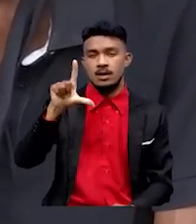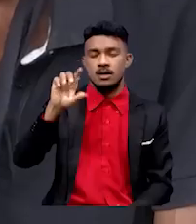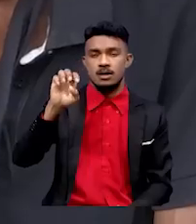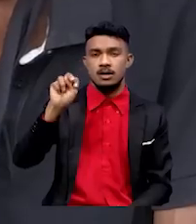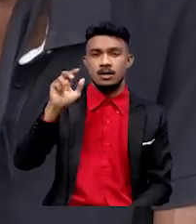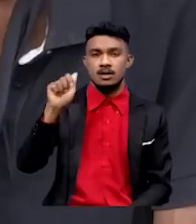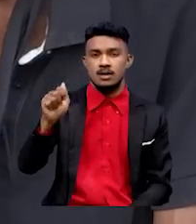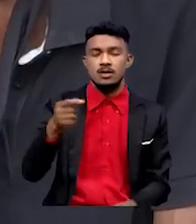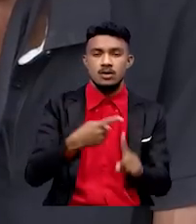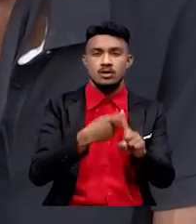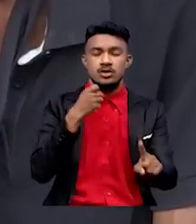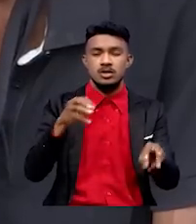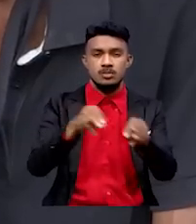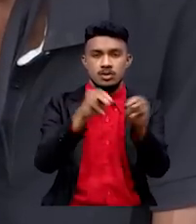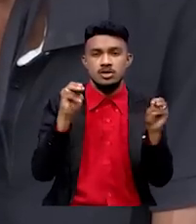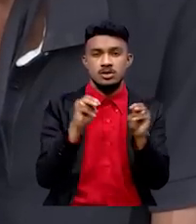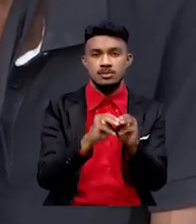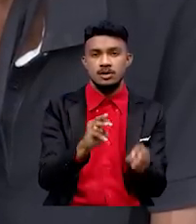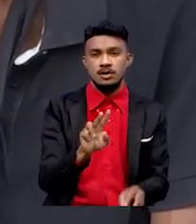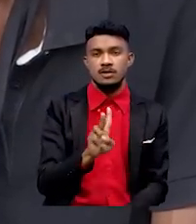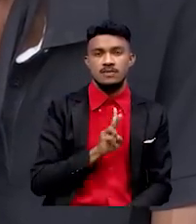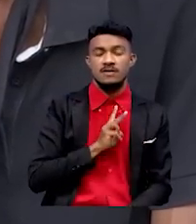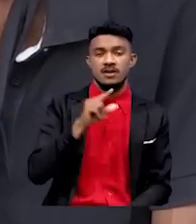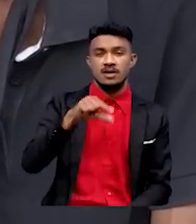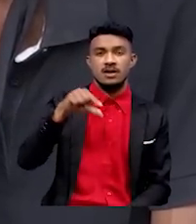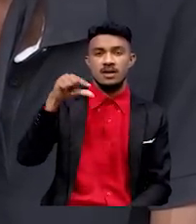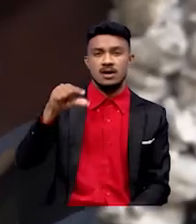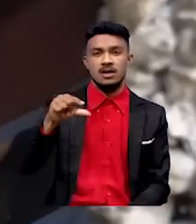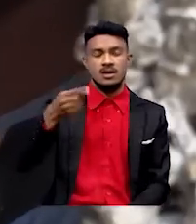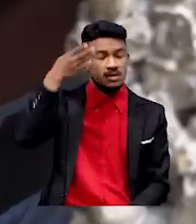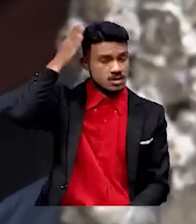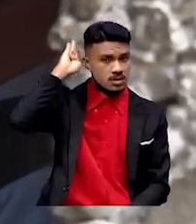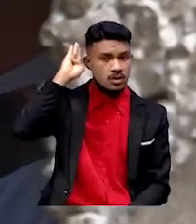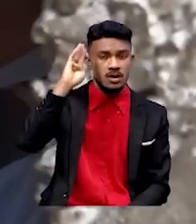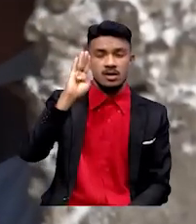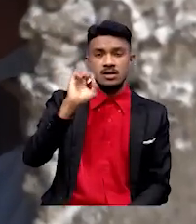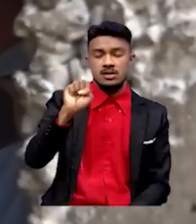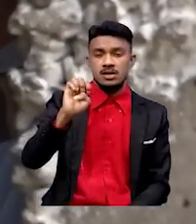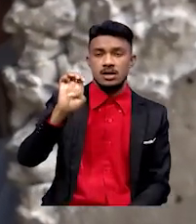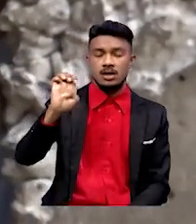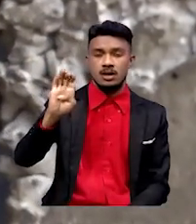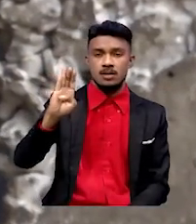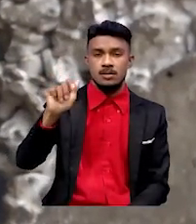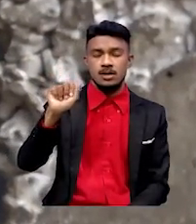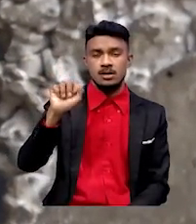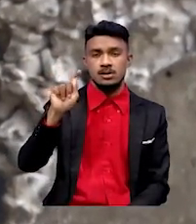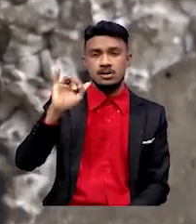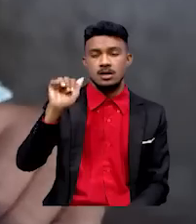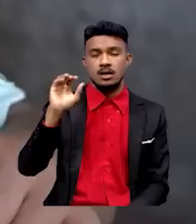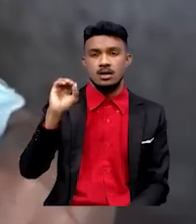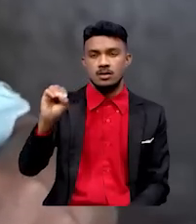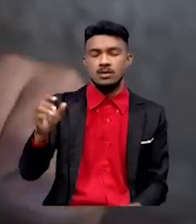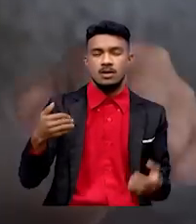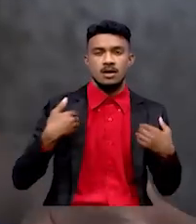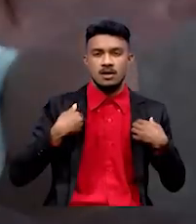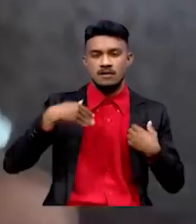watulare município Viqueque. Senhor Sebastião ou Helena ia oan